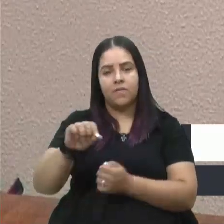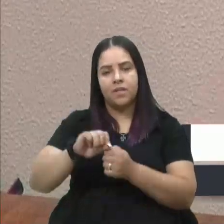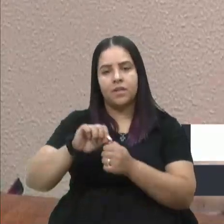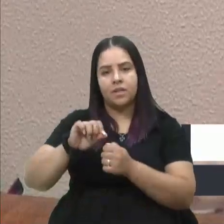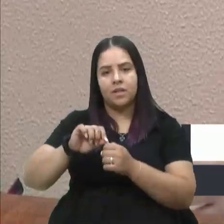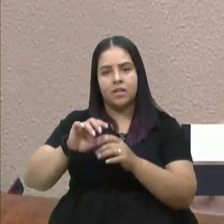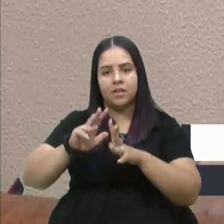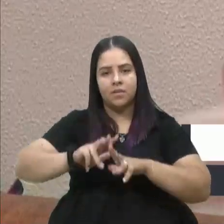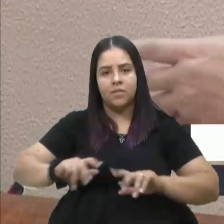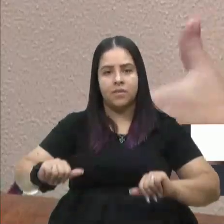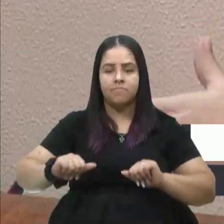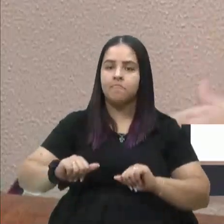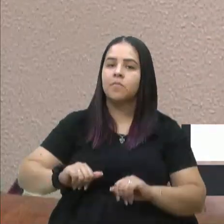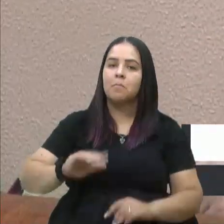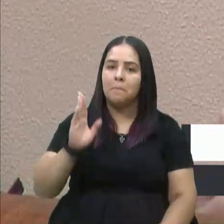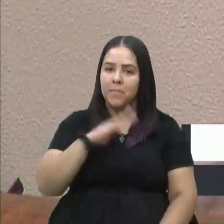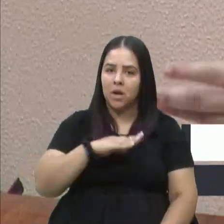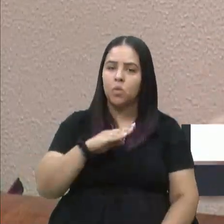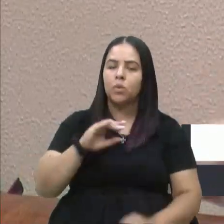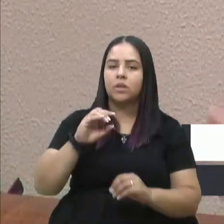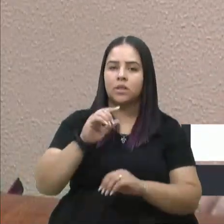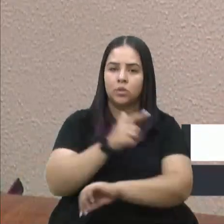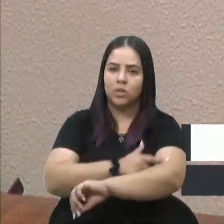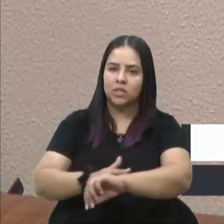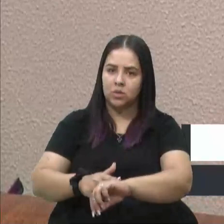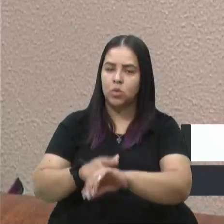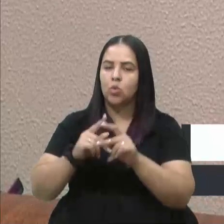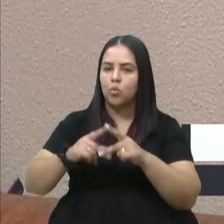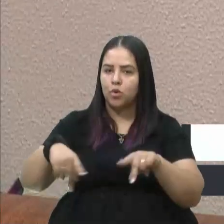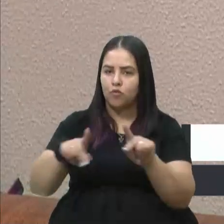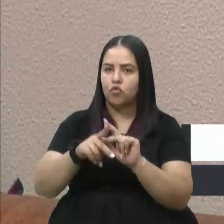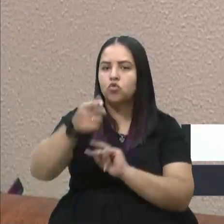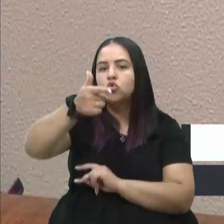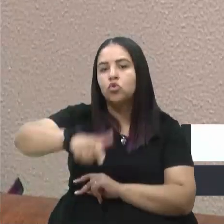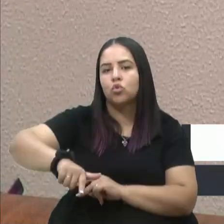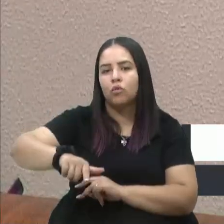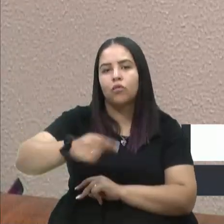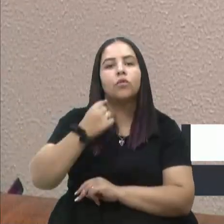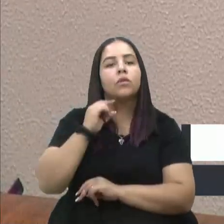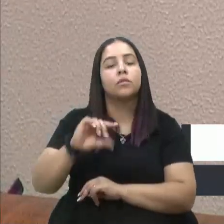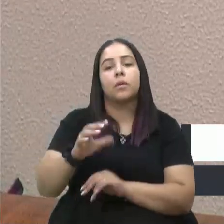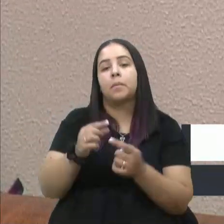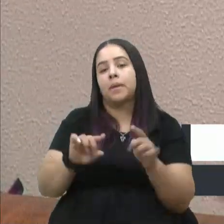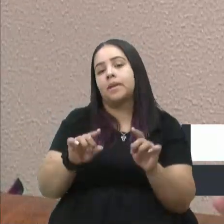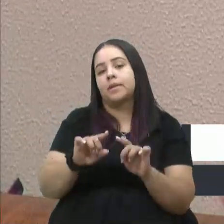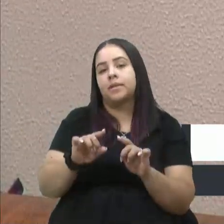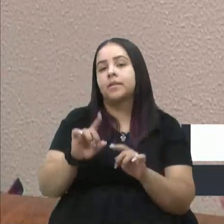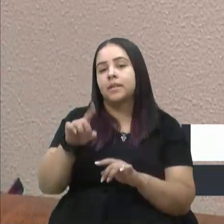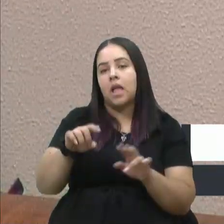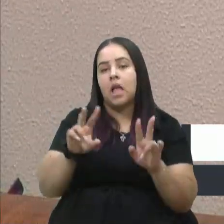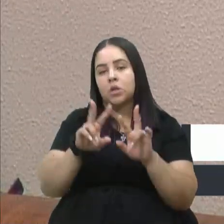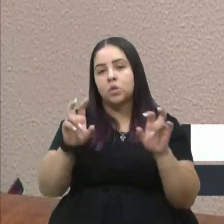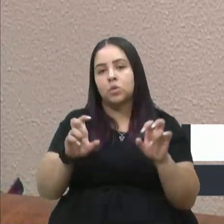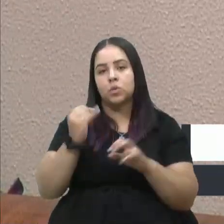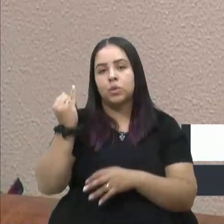e a mala educação do povo acaba que eles voltam a jogar o lixo. Então, é complicado, mas é um tema muito importante que nós temos